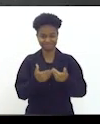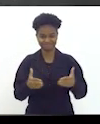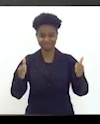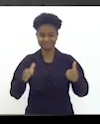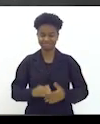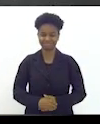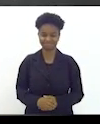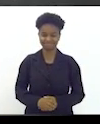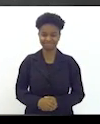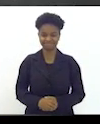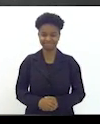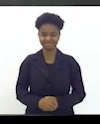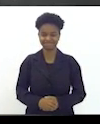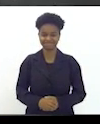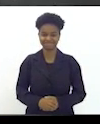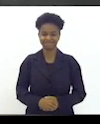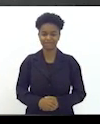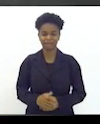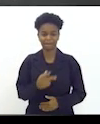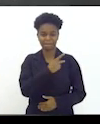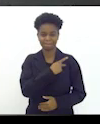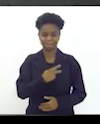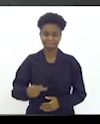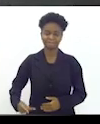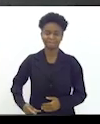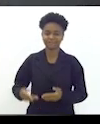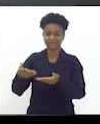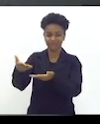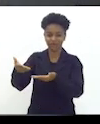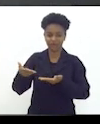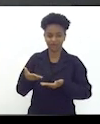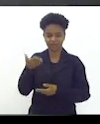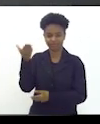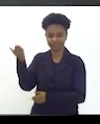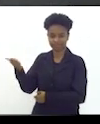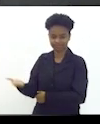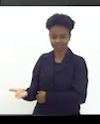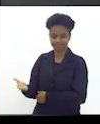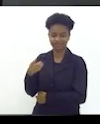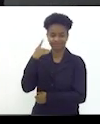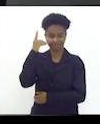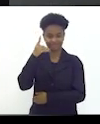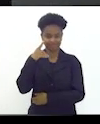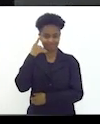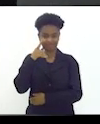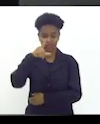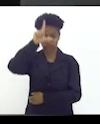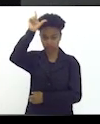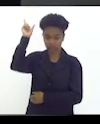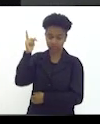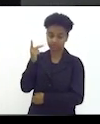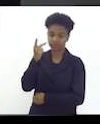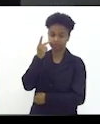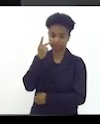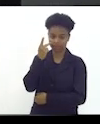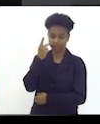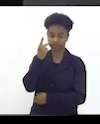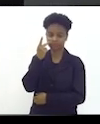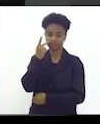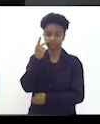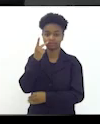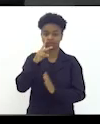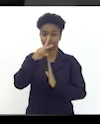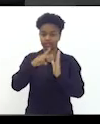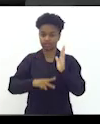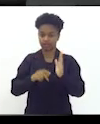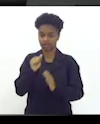sessão. A presidência convida o senhor deputado Luiz Paulo Correia para fazer a